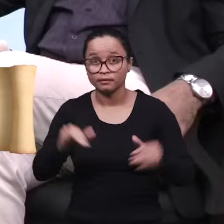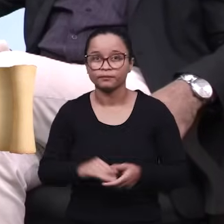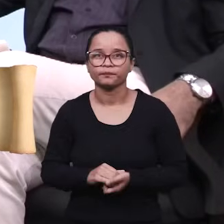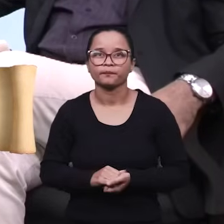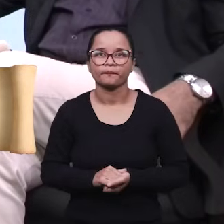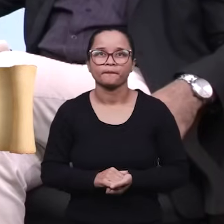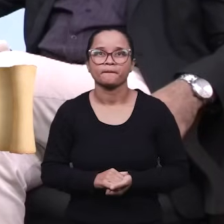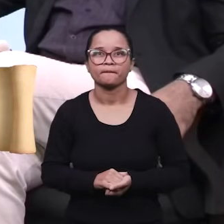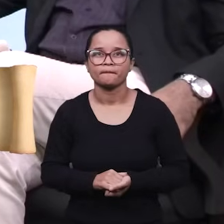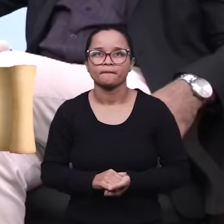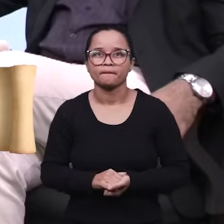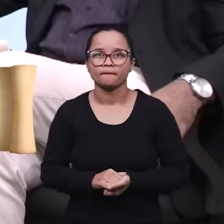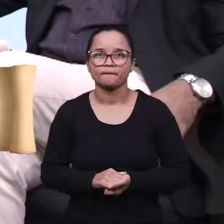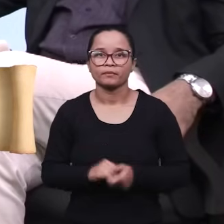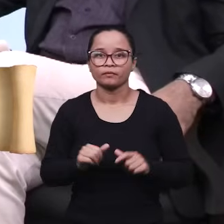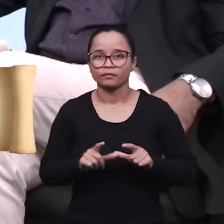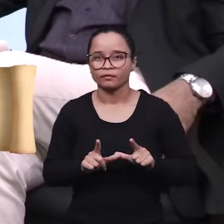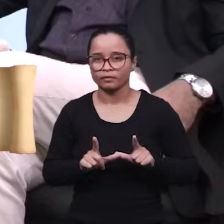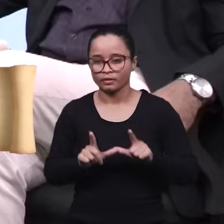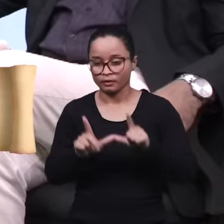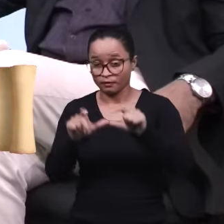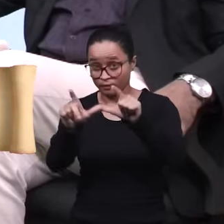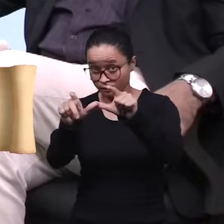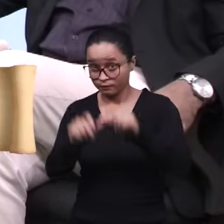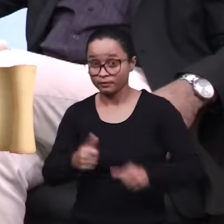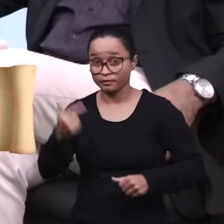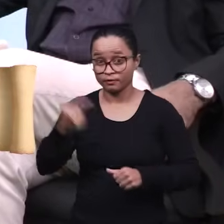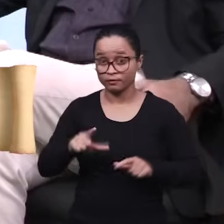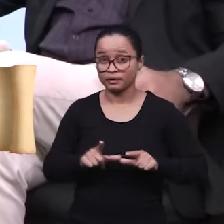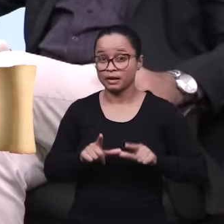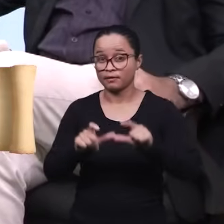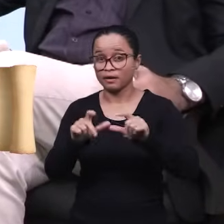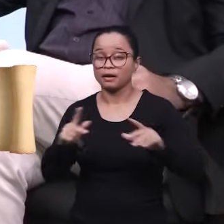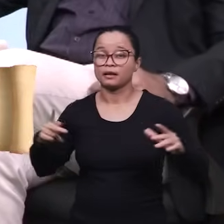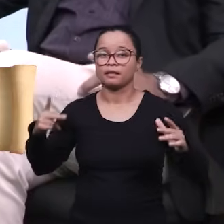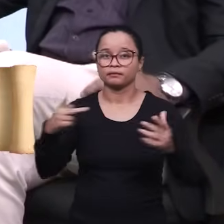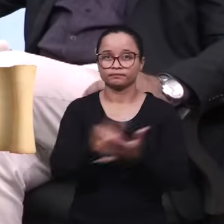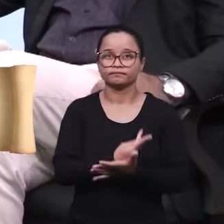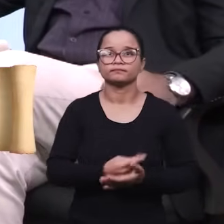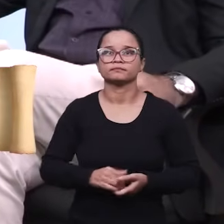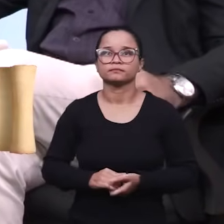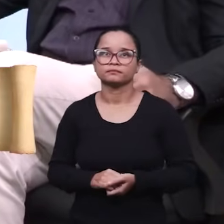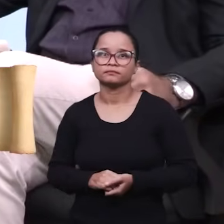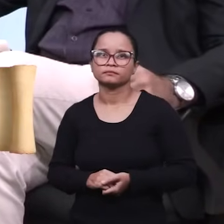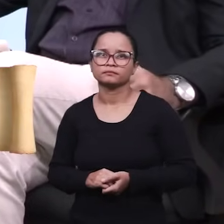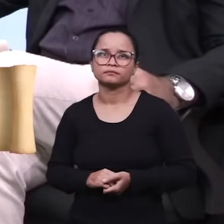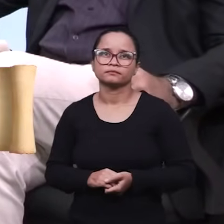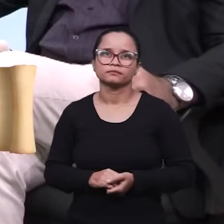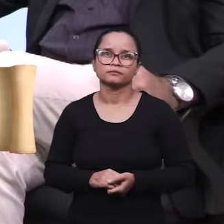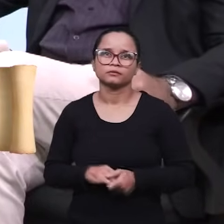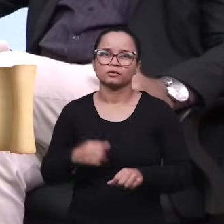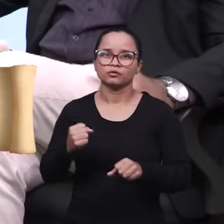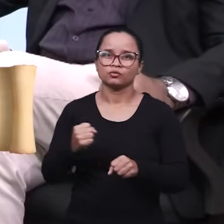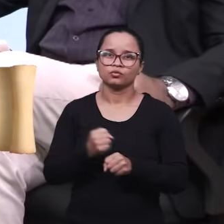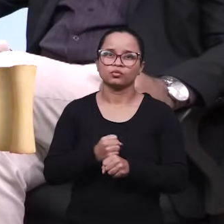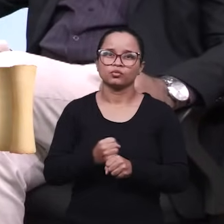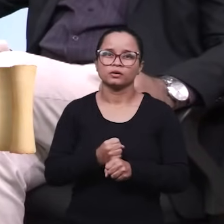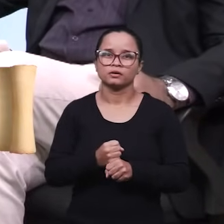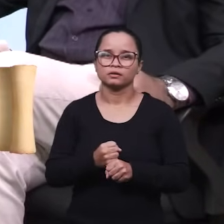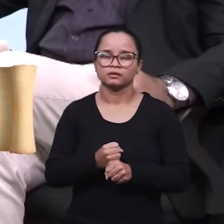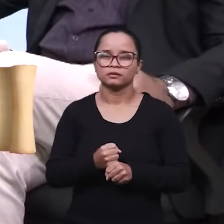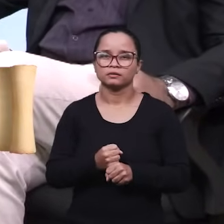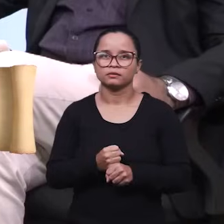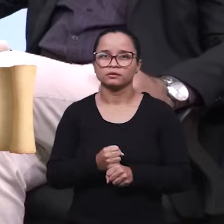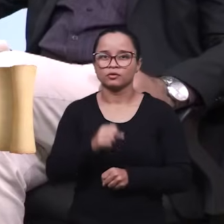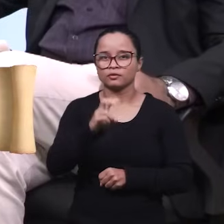aqui, que essa viagem, a segunda viagem, ela aconteceu ali por volta do ano 51